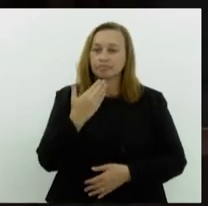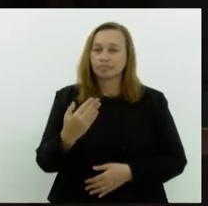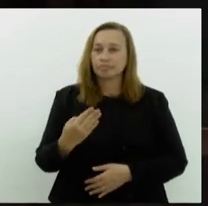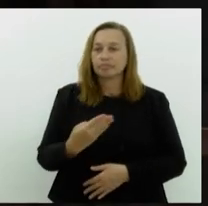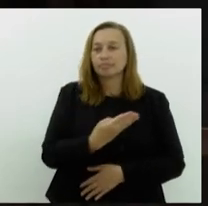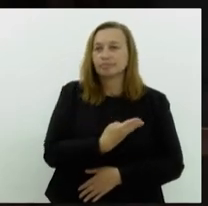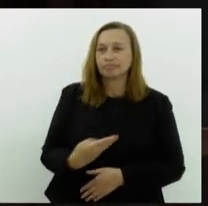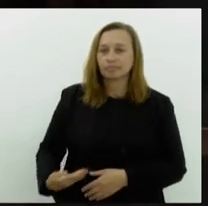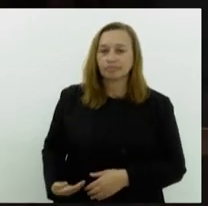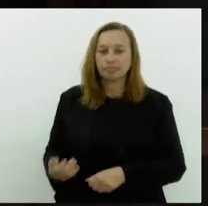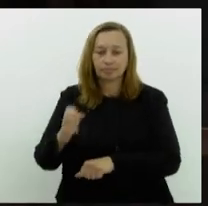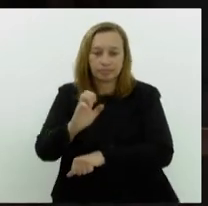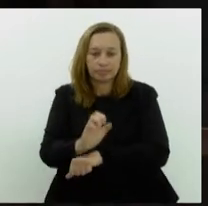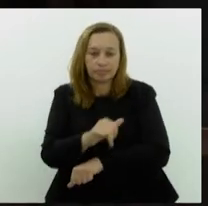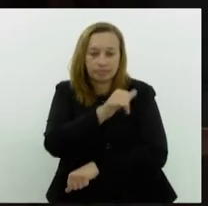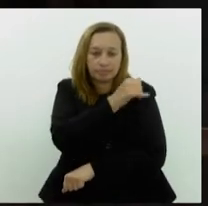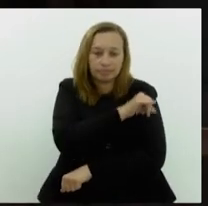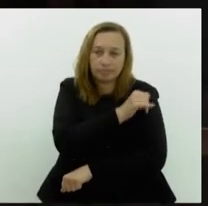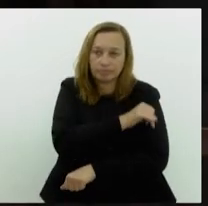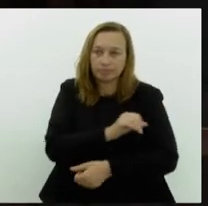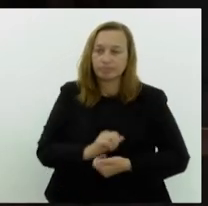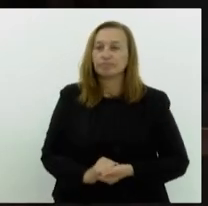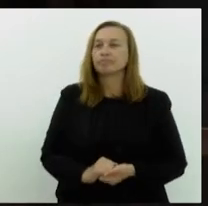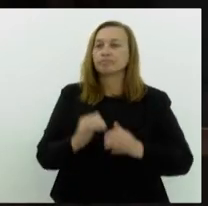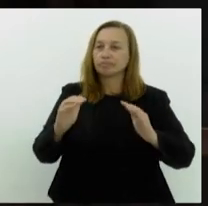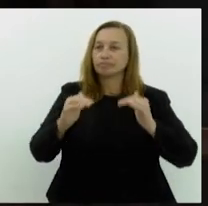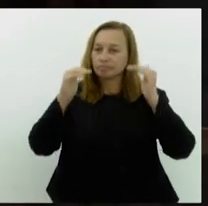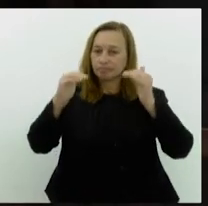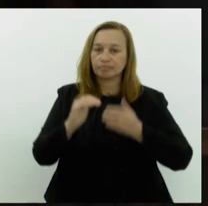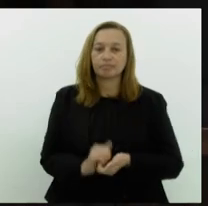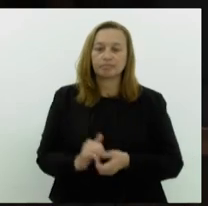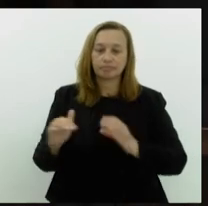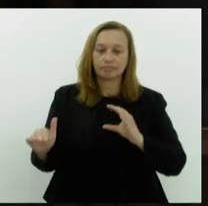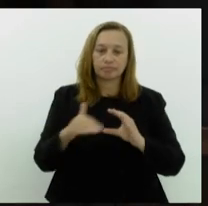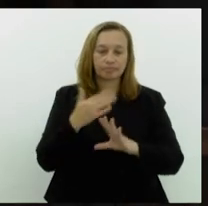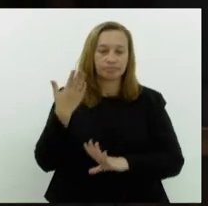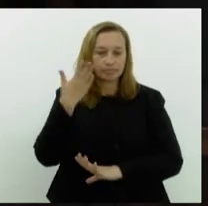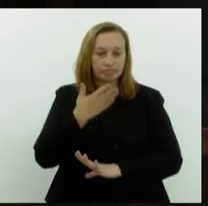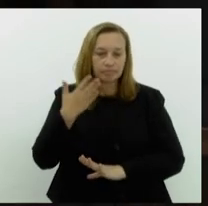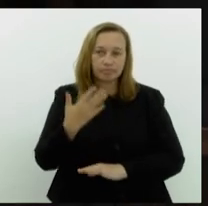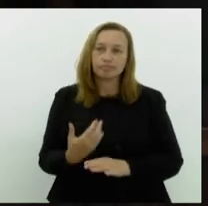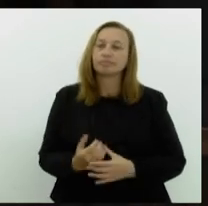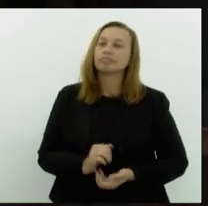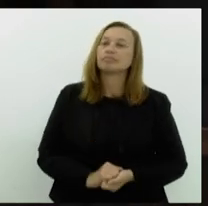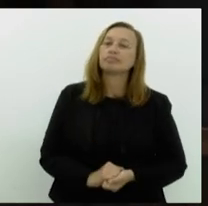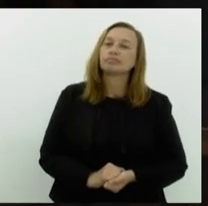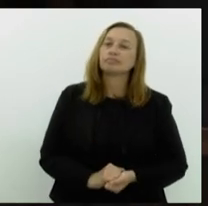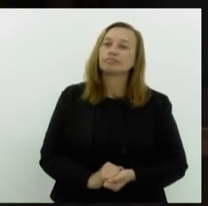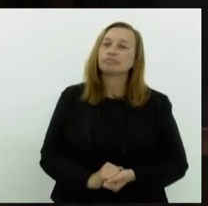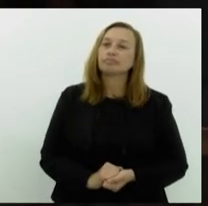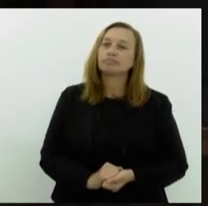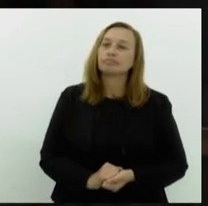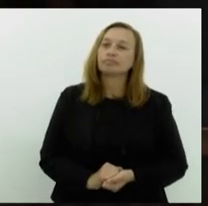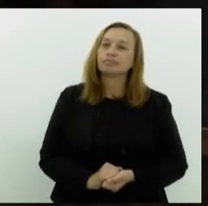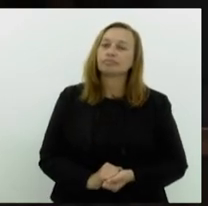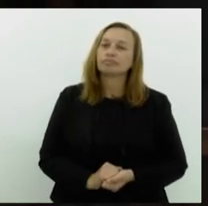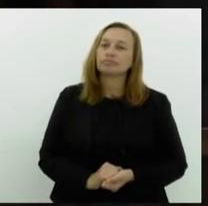ao excelentíssimo senhor governador do estado do Rio de Janeiro, o envio de mensagem dispondo sobre o